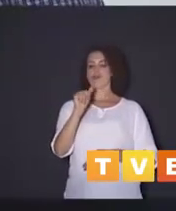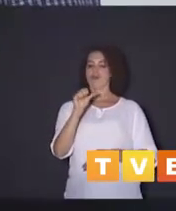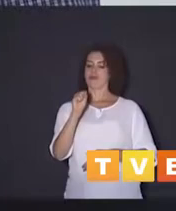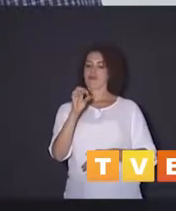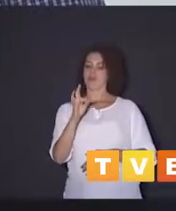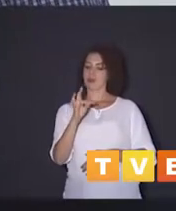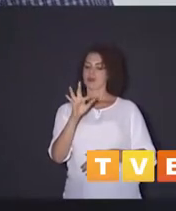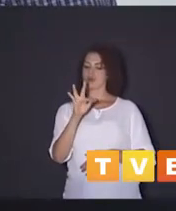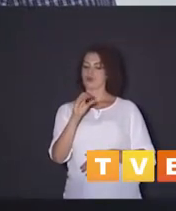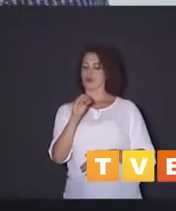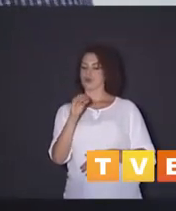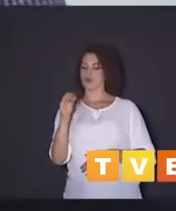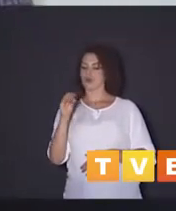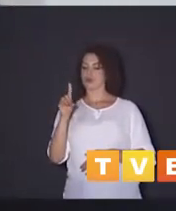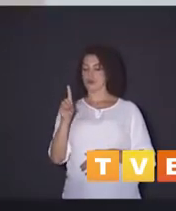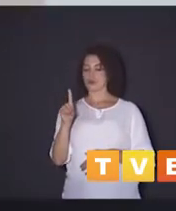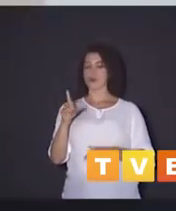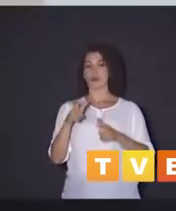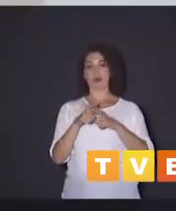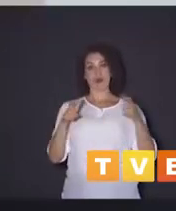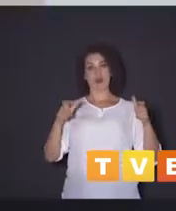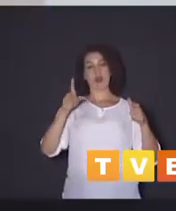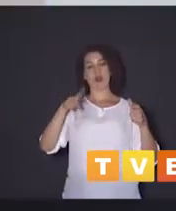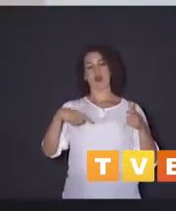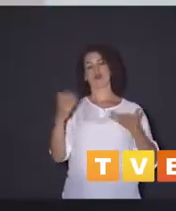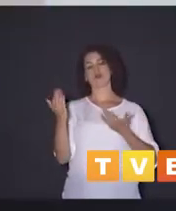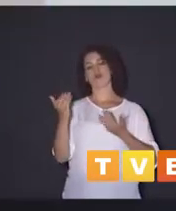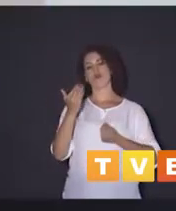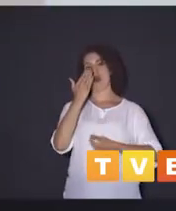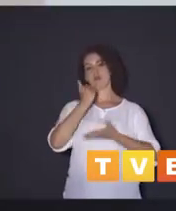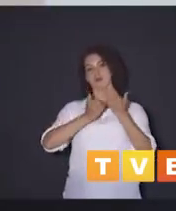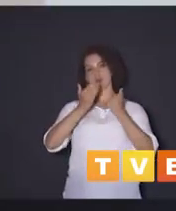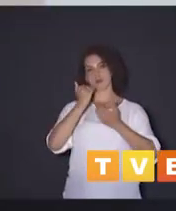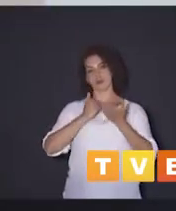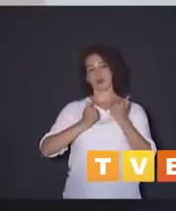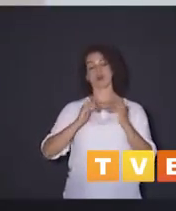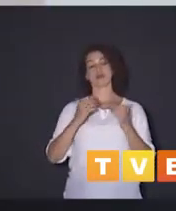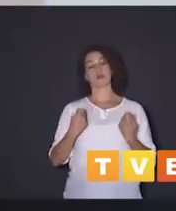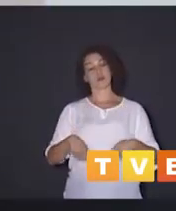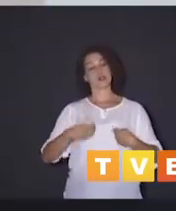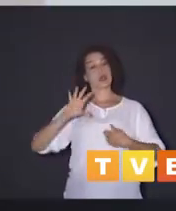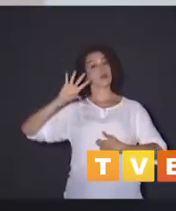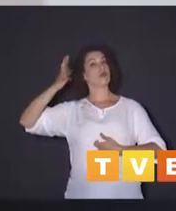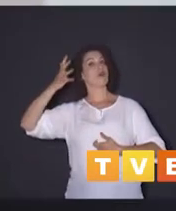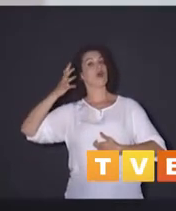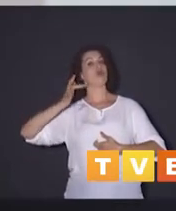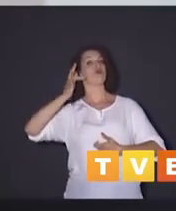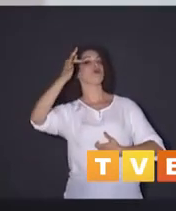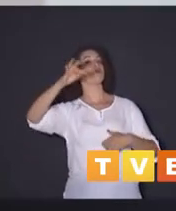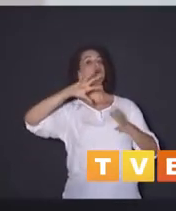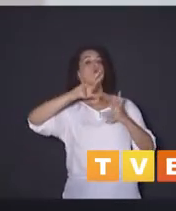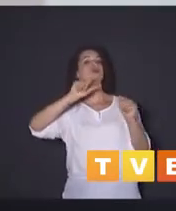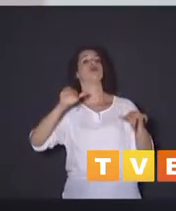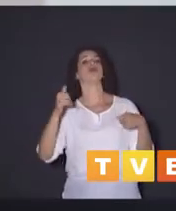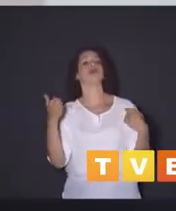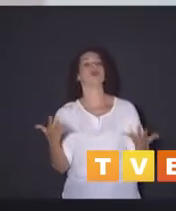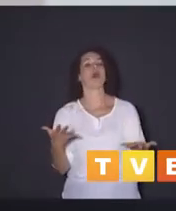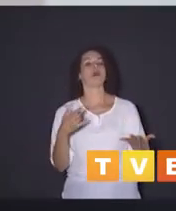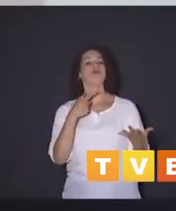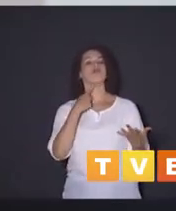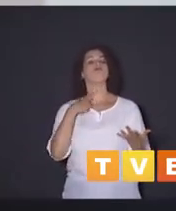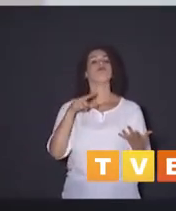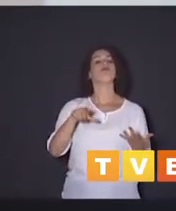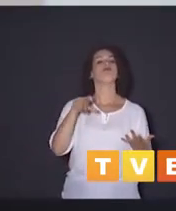alimentos processados é uma grande maioria juventude então ela precisa tomar uma decisão de que o mundo quer né precisa é ser